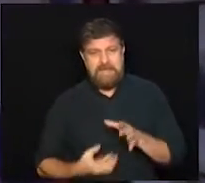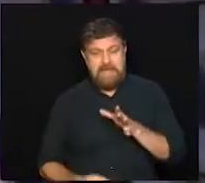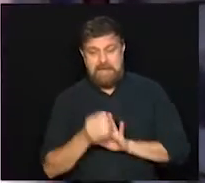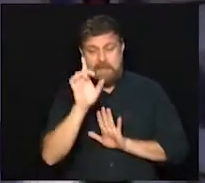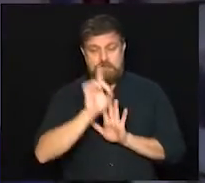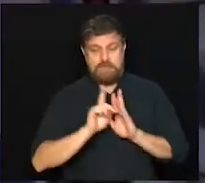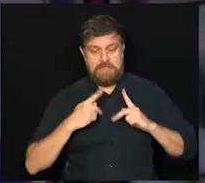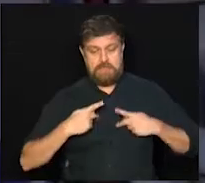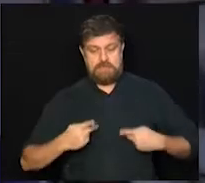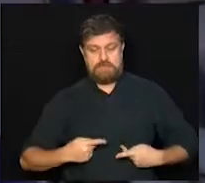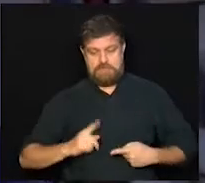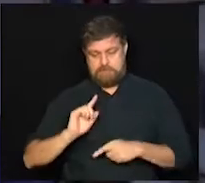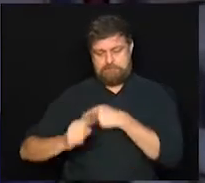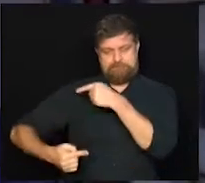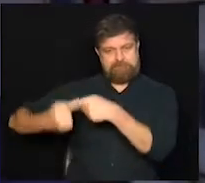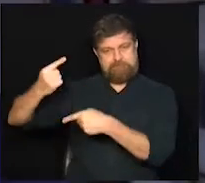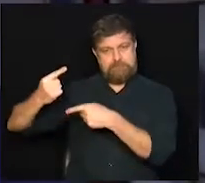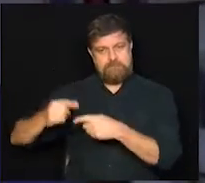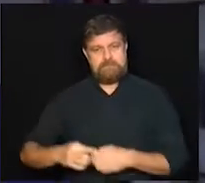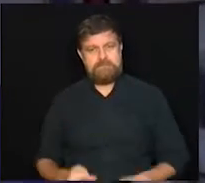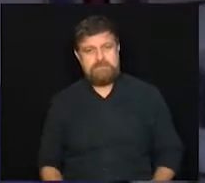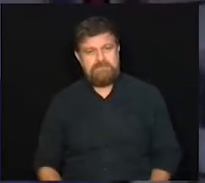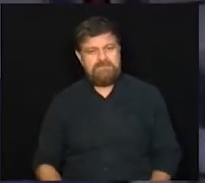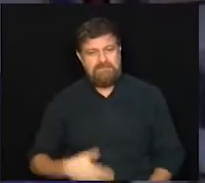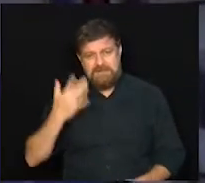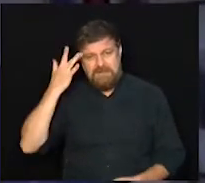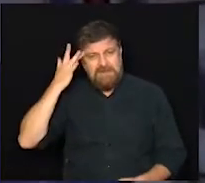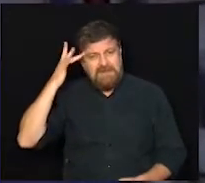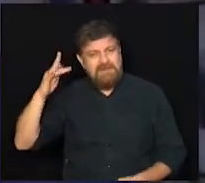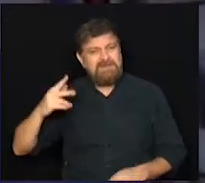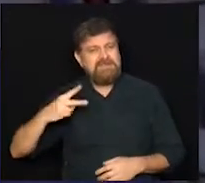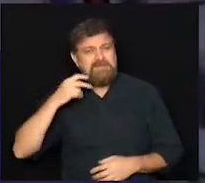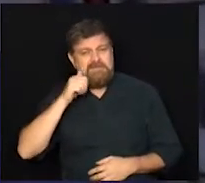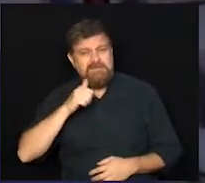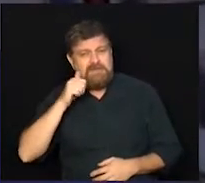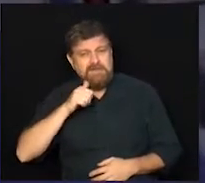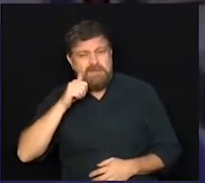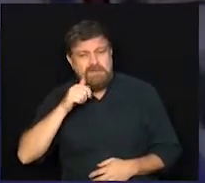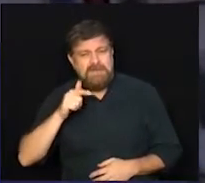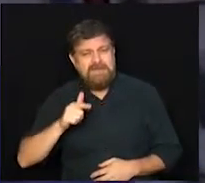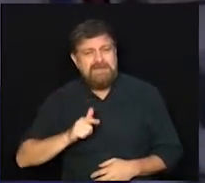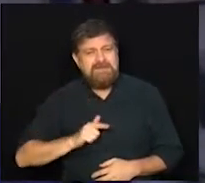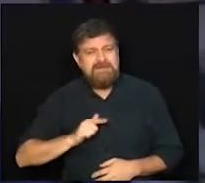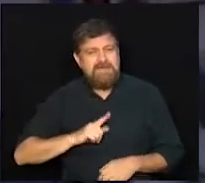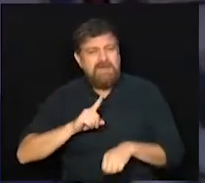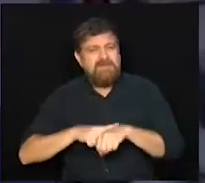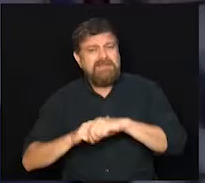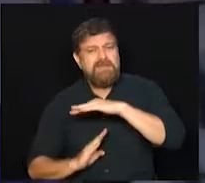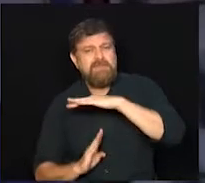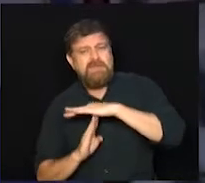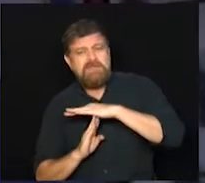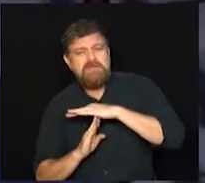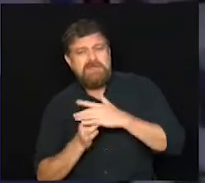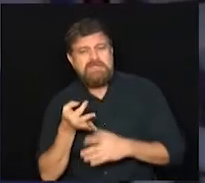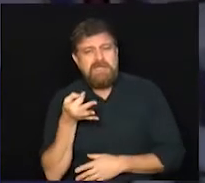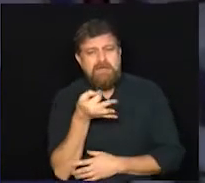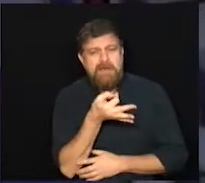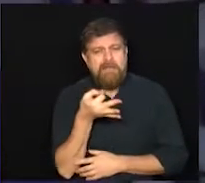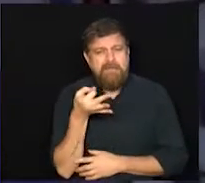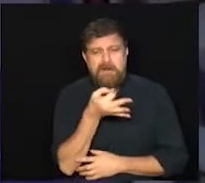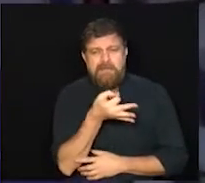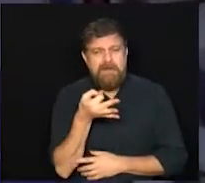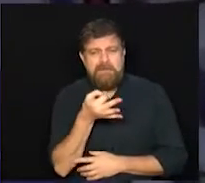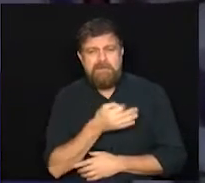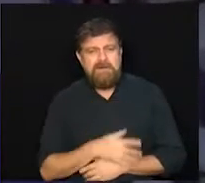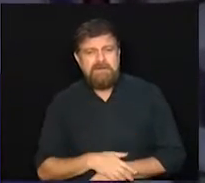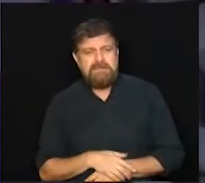direitos humanos. Eu não sei, vereadora, se eu tenho algum tempo limitado dessa fala inicial, o